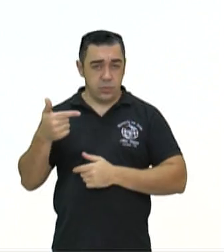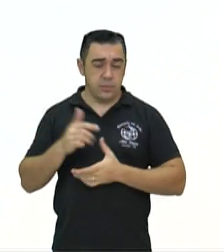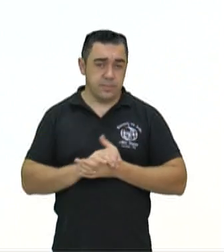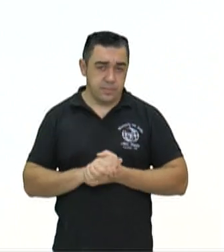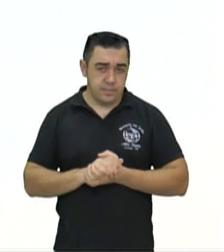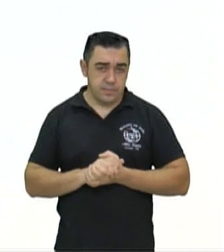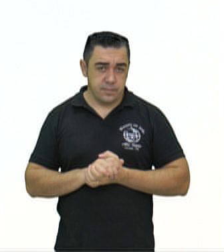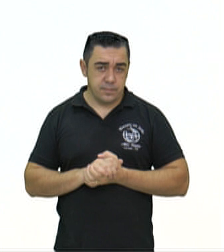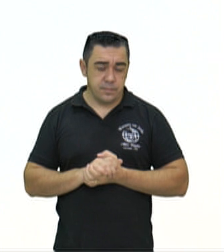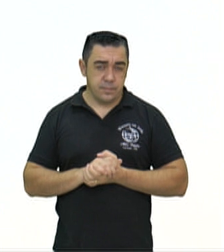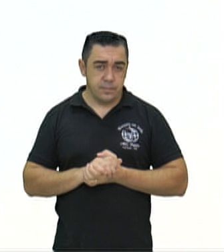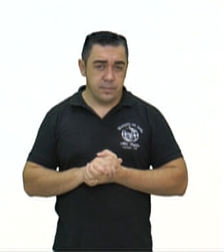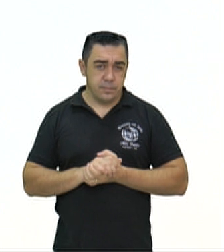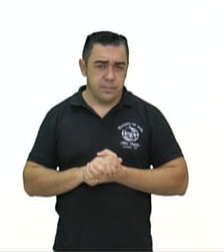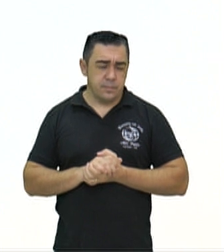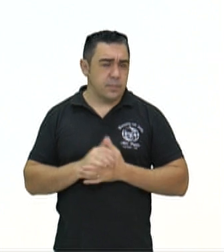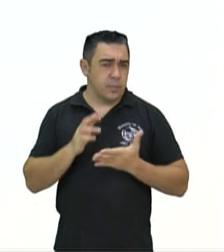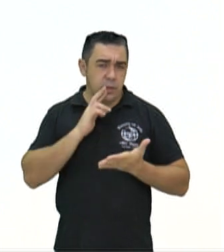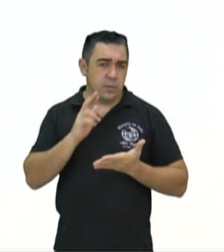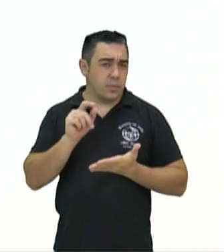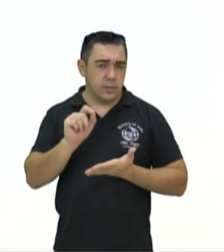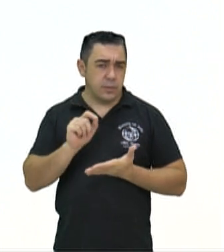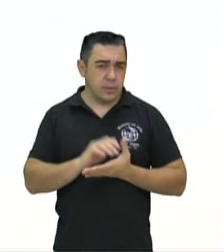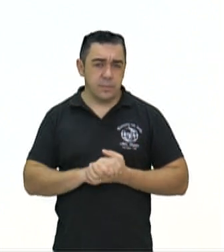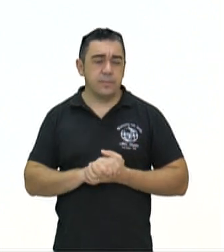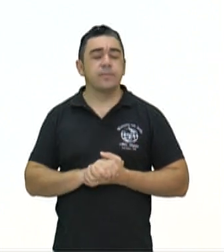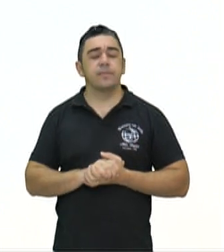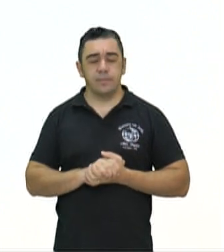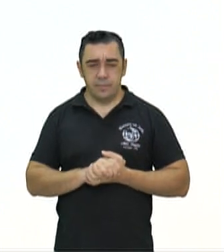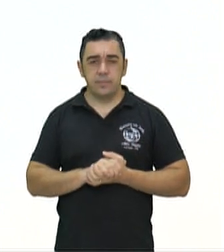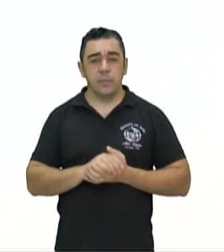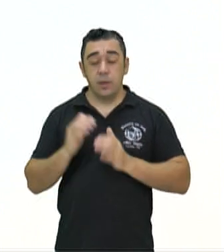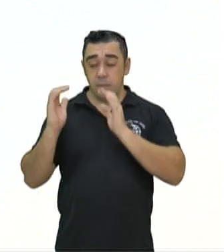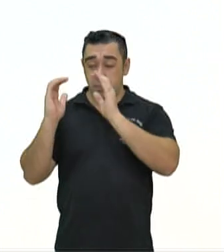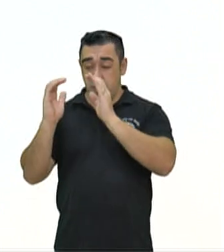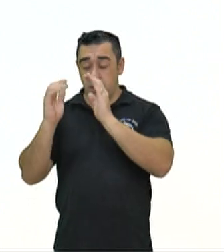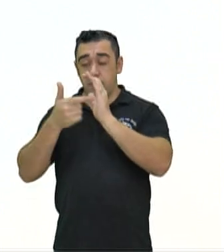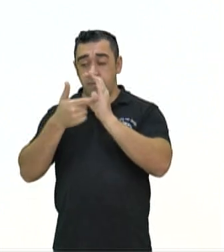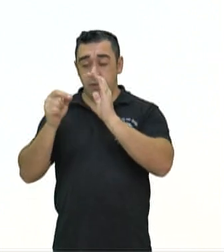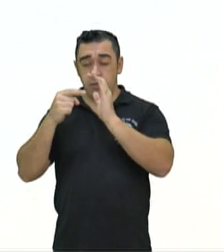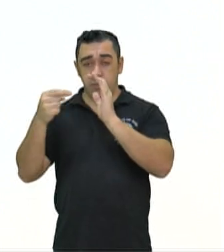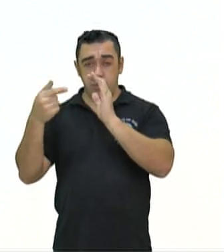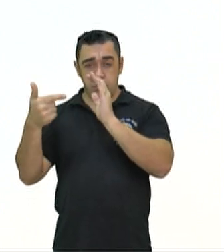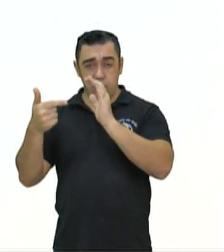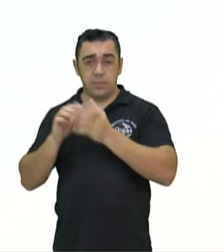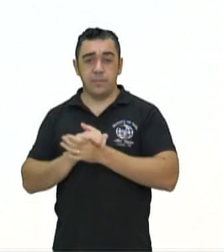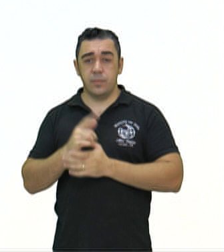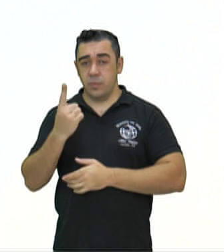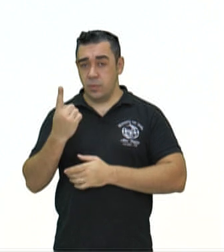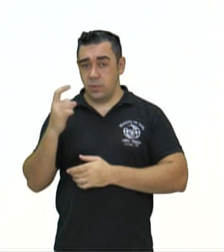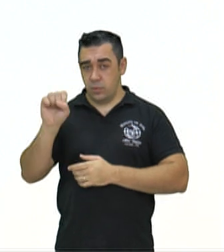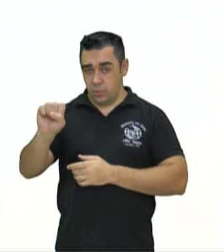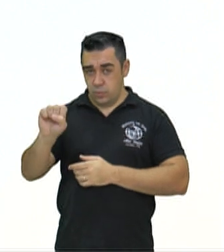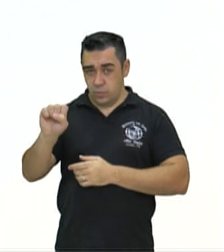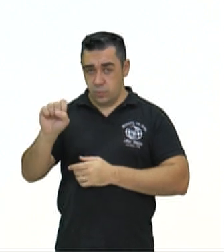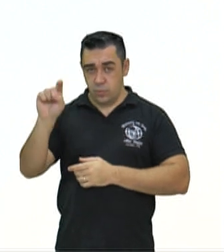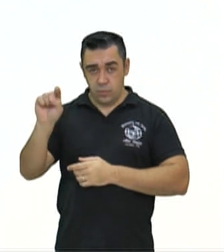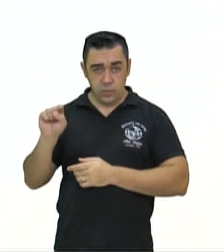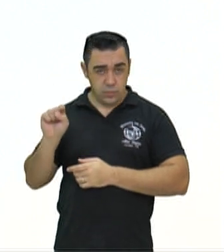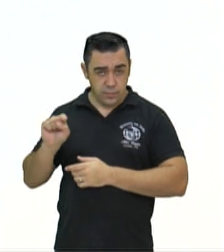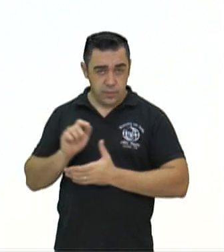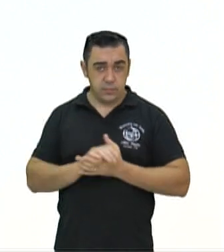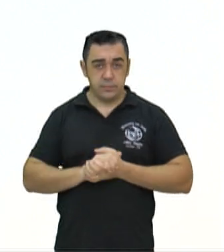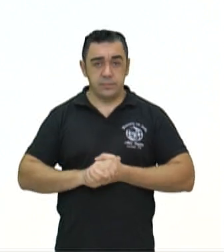menos 2 fatorial. Resolvemos primeiro o que está entre parênteses, 20 menos 2 eu tenho que